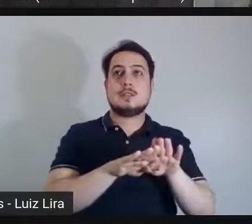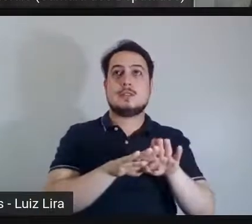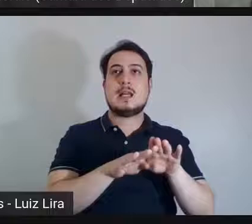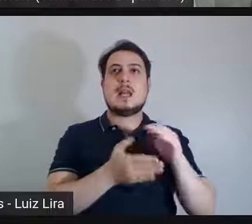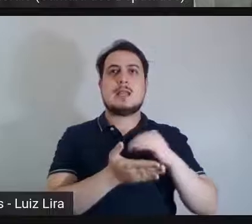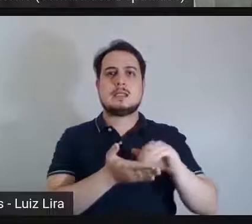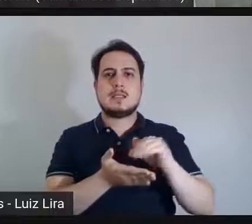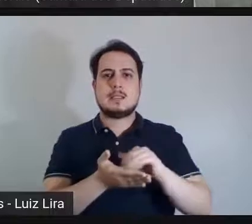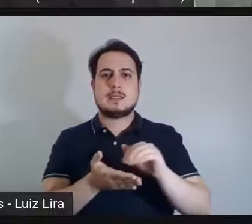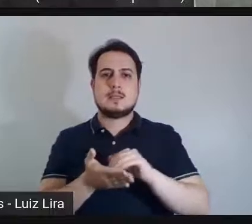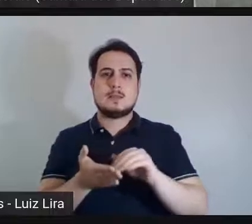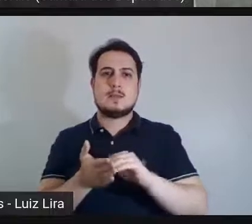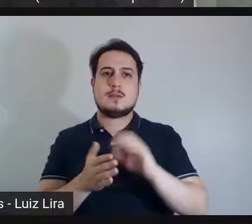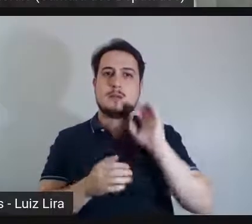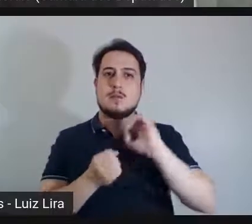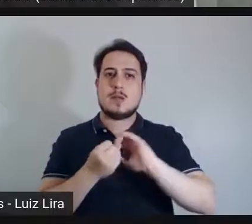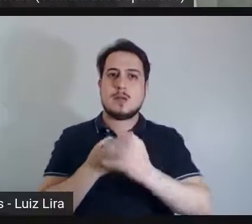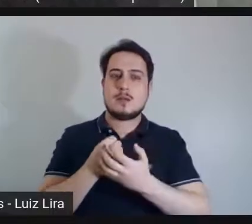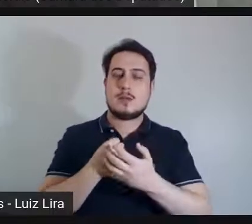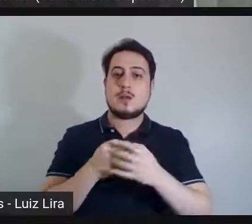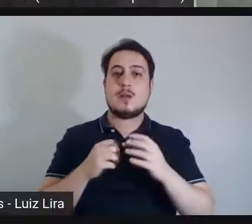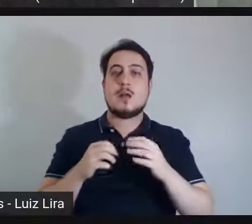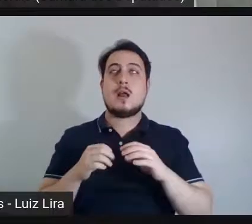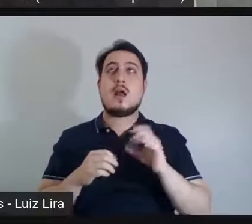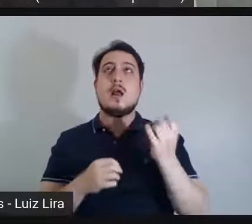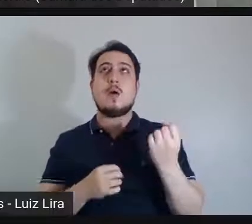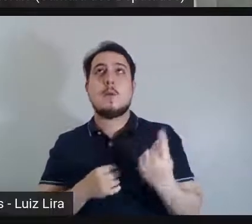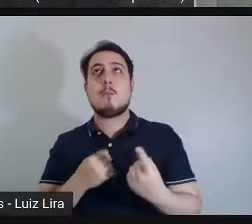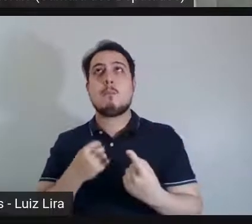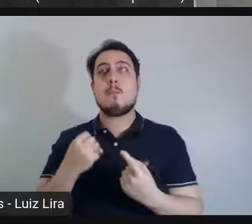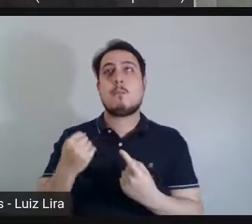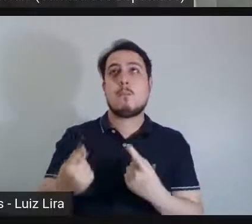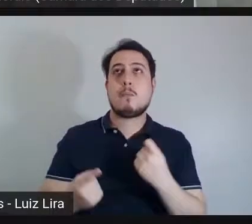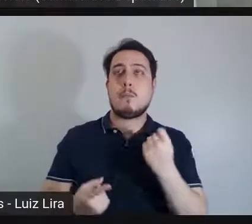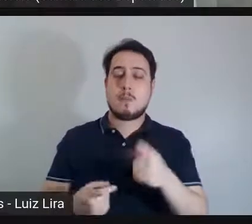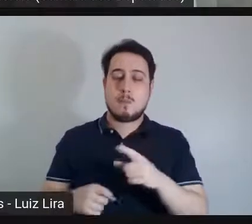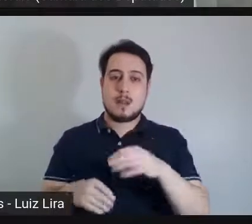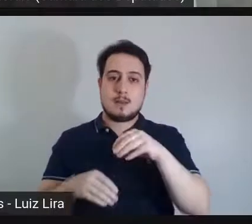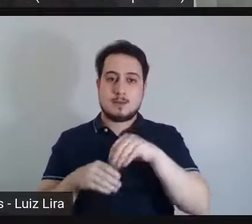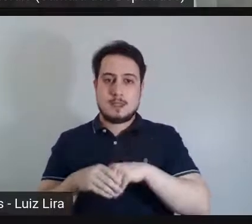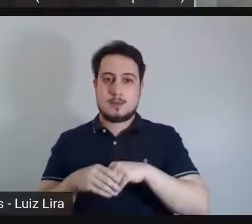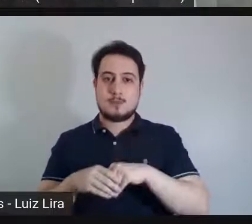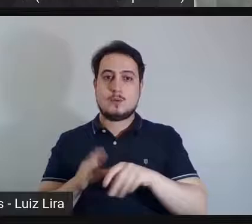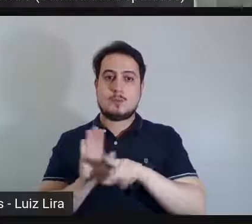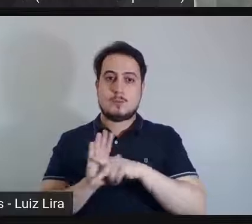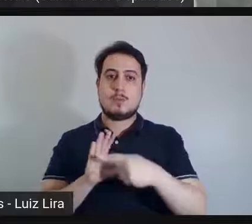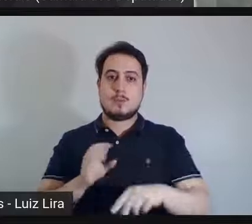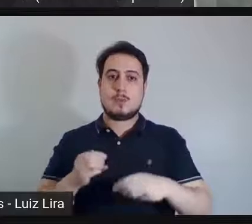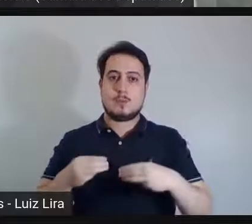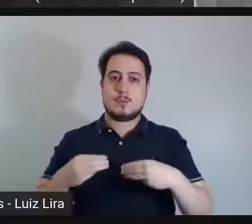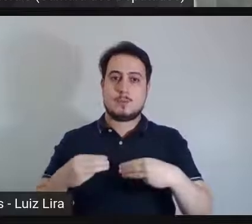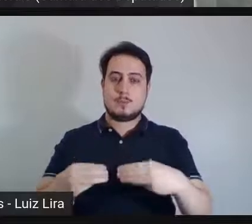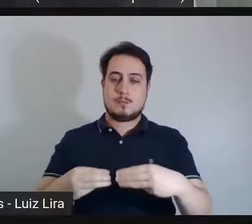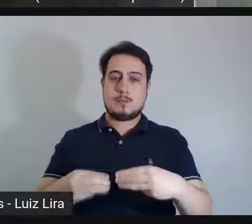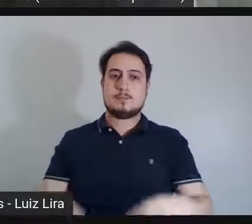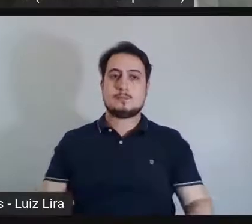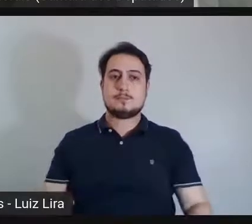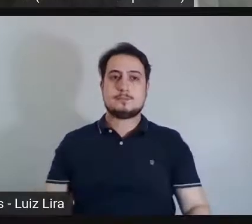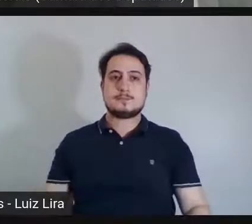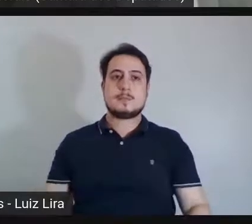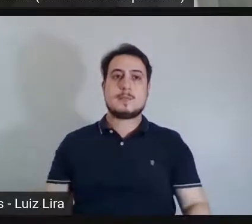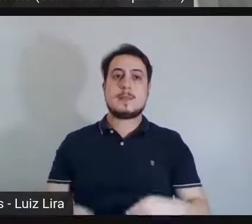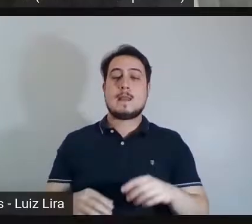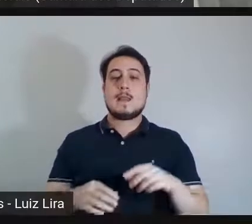secretarias ou departamentos, todo mundo em casa, e alguns casos isolados no próprio ministério, né? Ou na entidade.